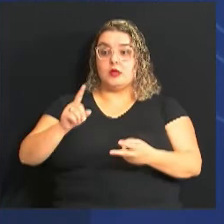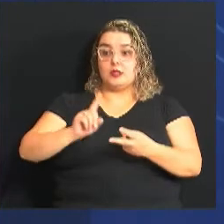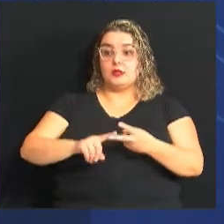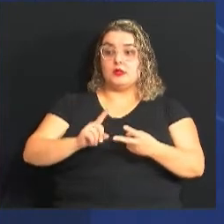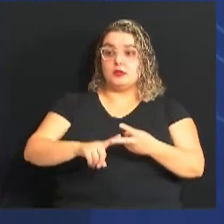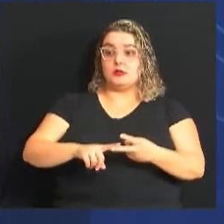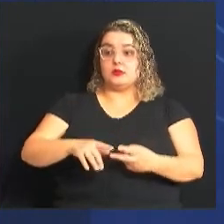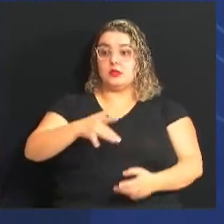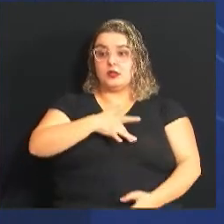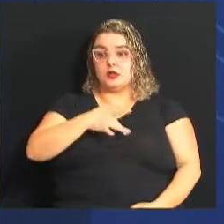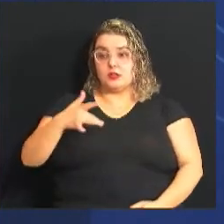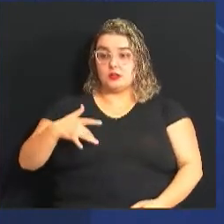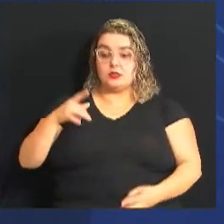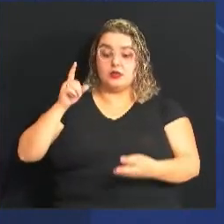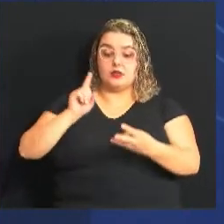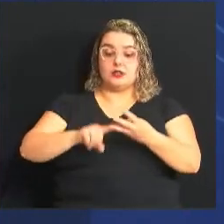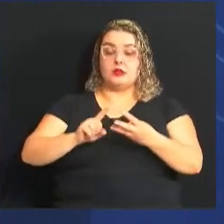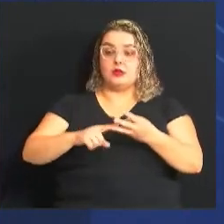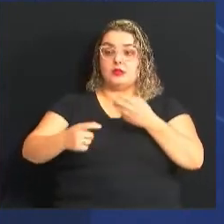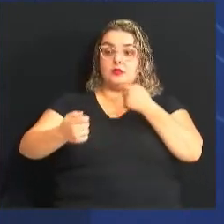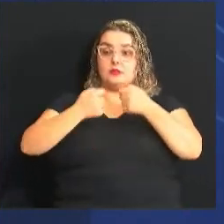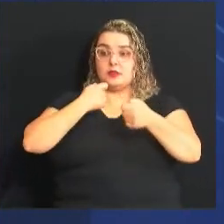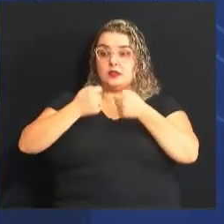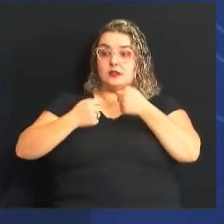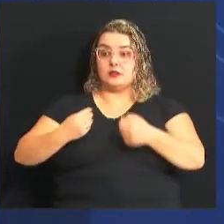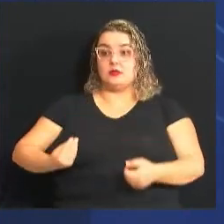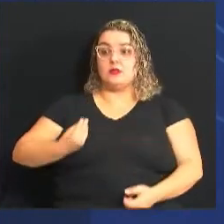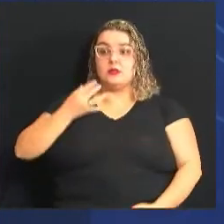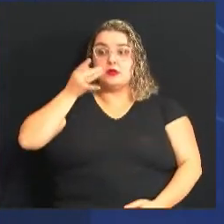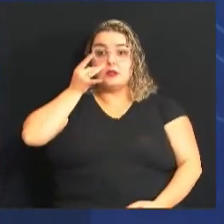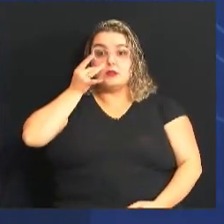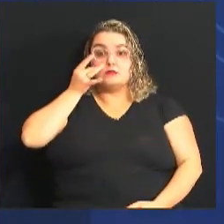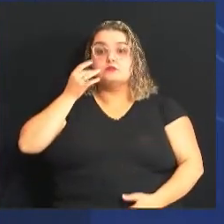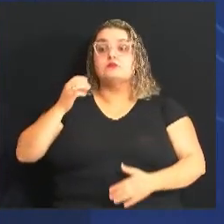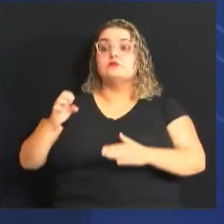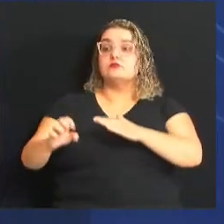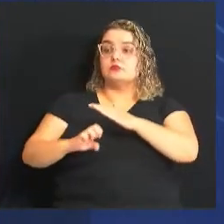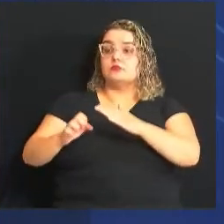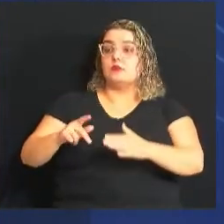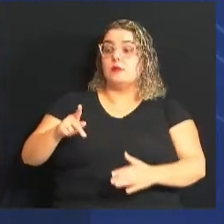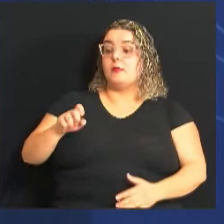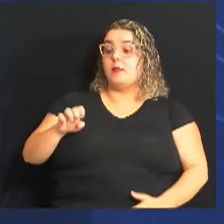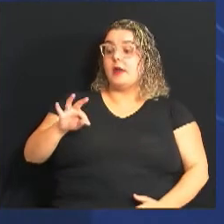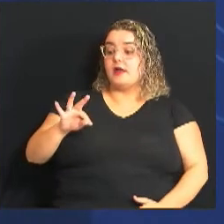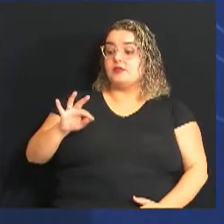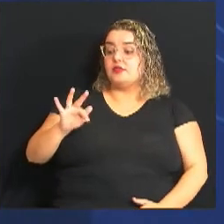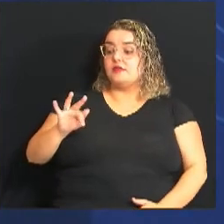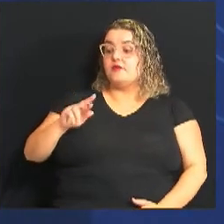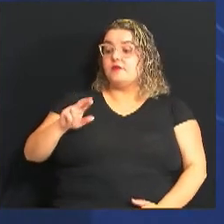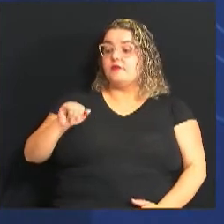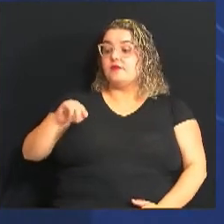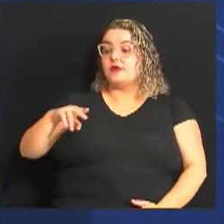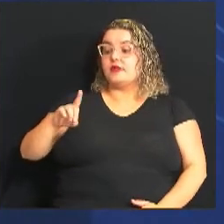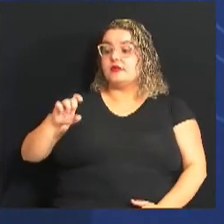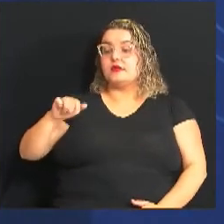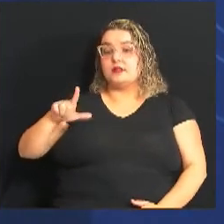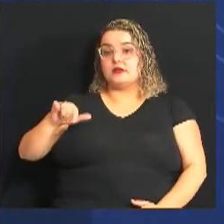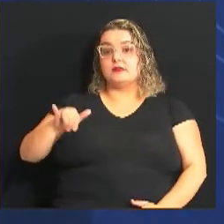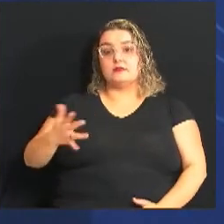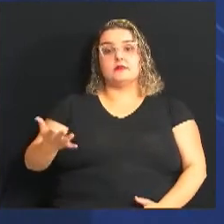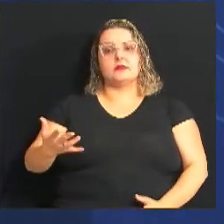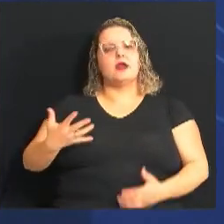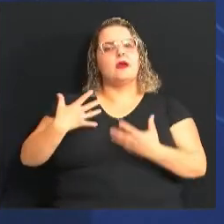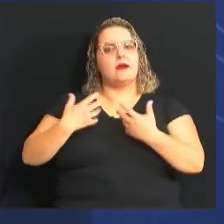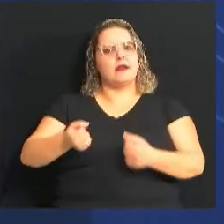quadro de saúde a gente tem uma entrevista ao vivo que vai falar sobre a empresa pet-friendly' que recebe animal no ambiente de trabalho